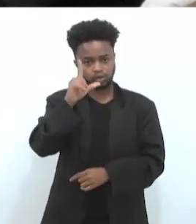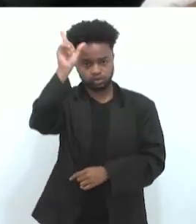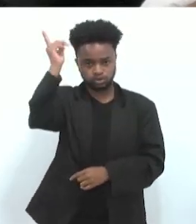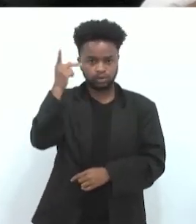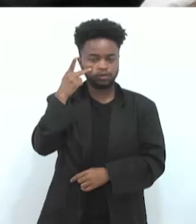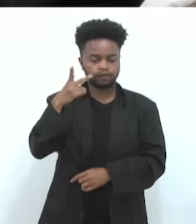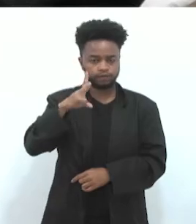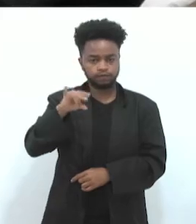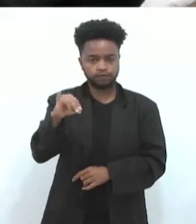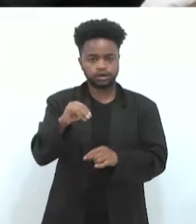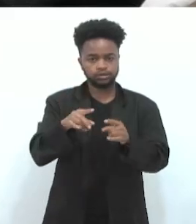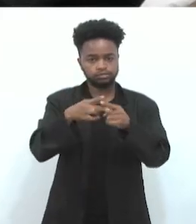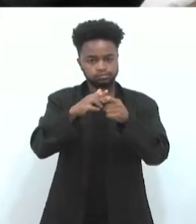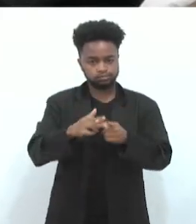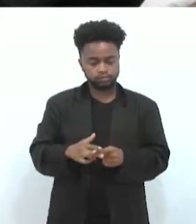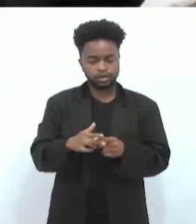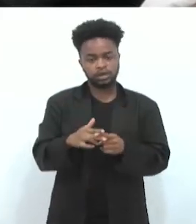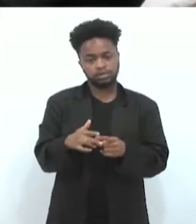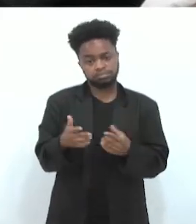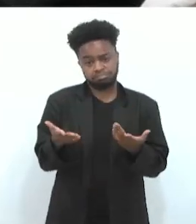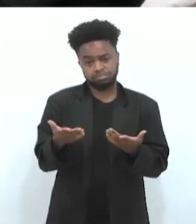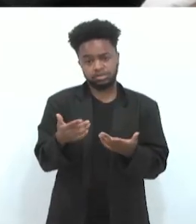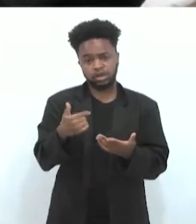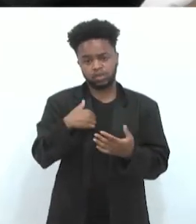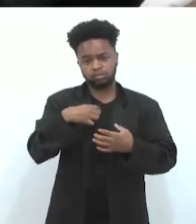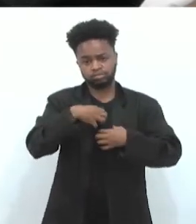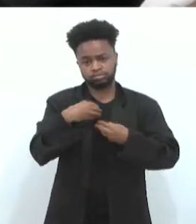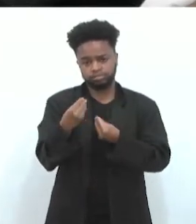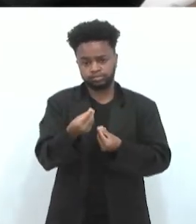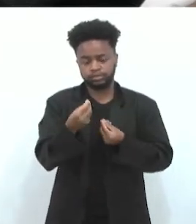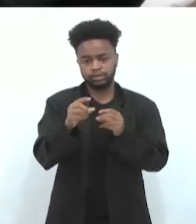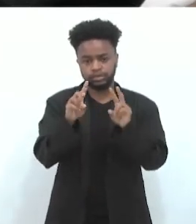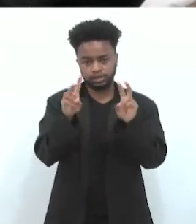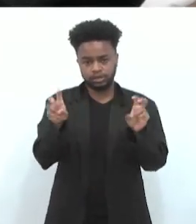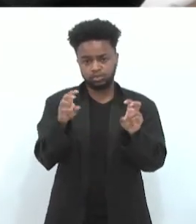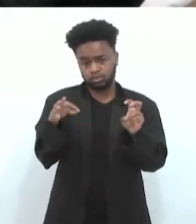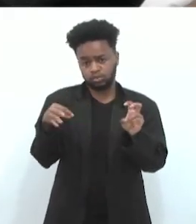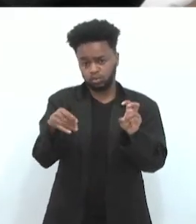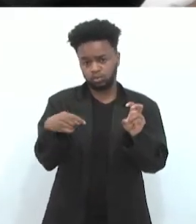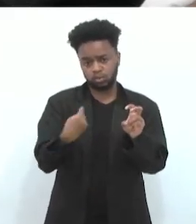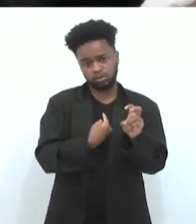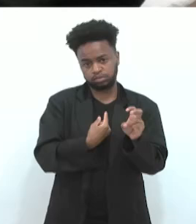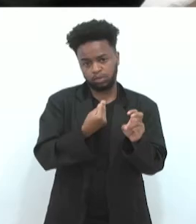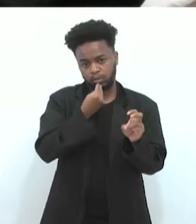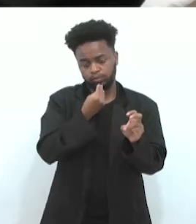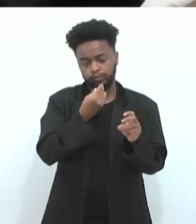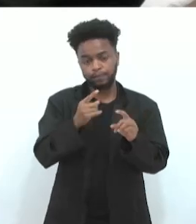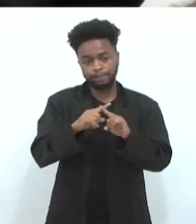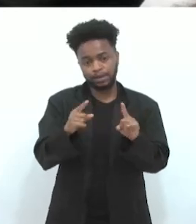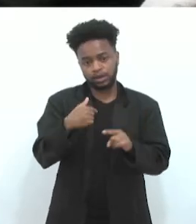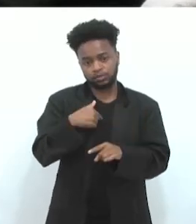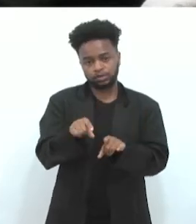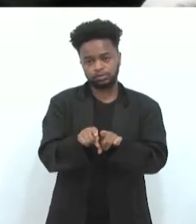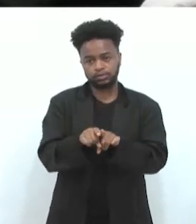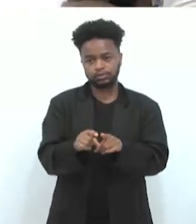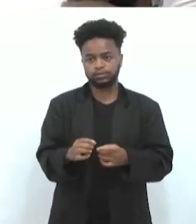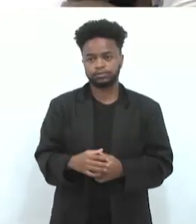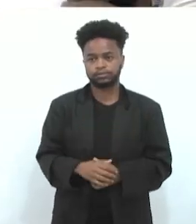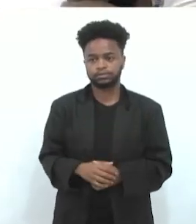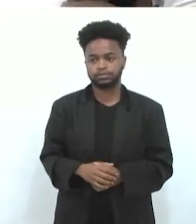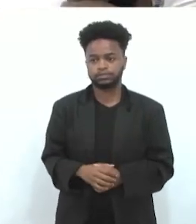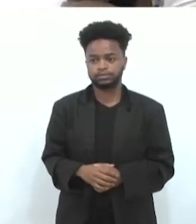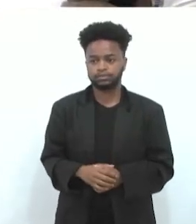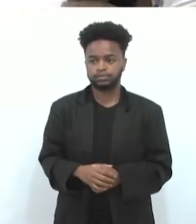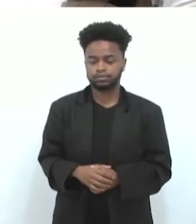Eu sou, como o deputado Luiz Paulo bem sabe, muito sensível a esse tema. Nós todos somos, né? Eu particularmente.